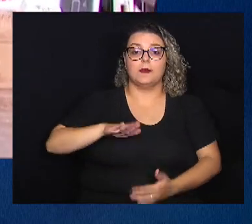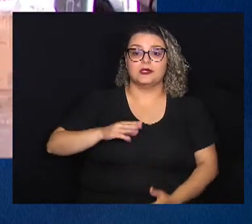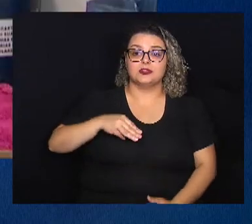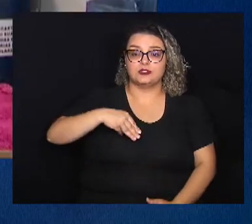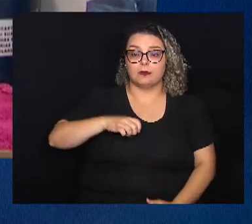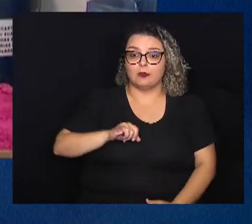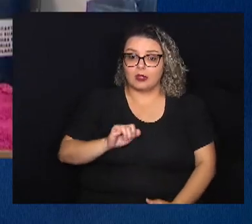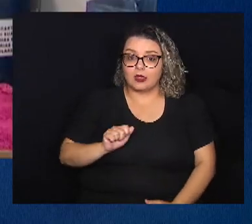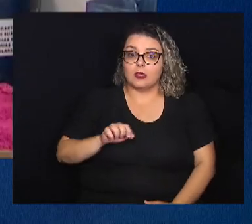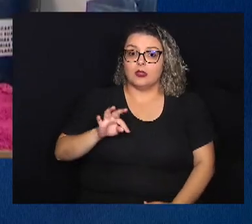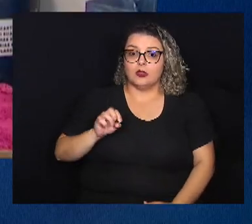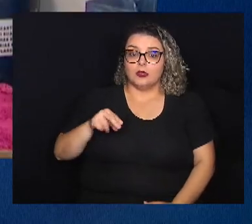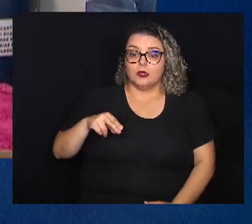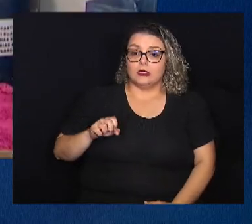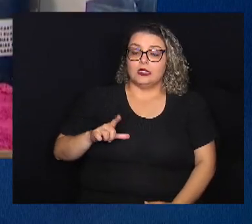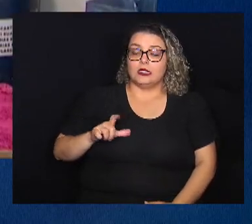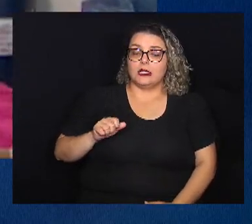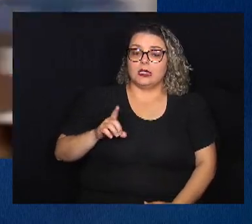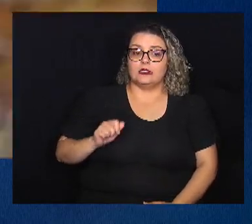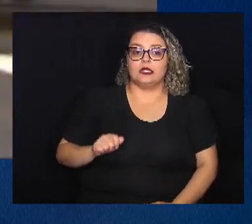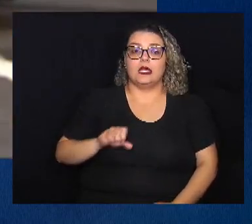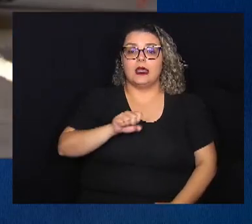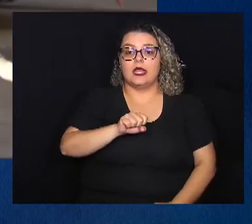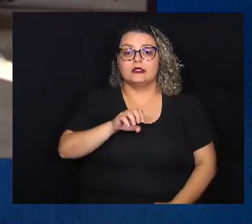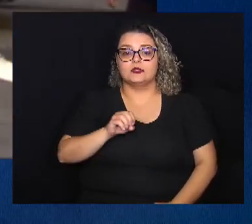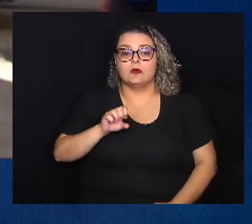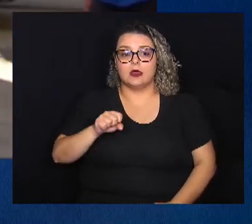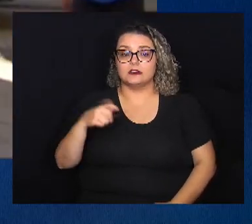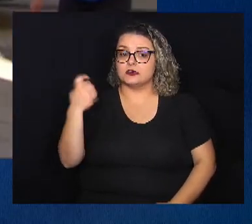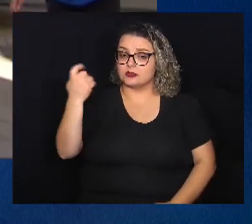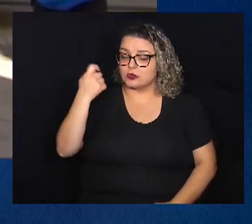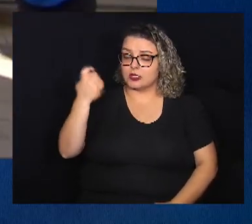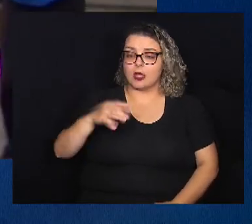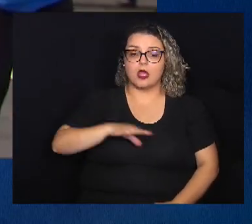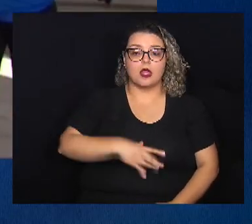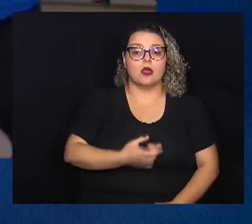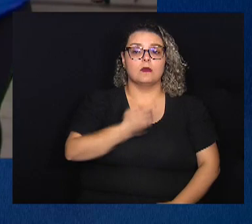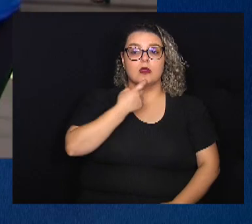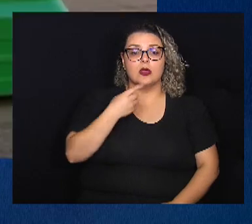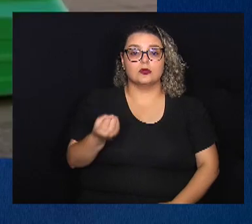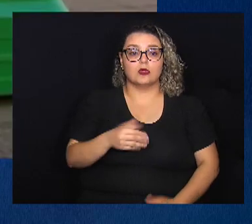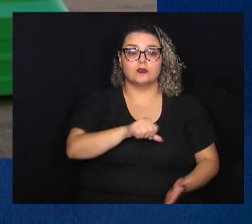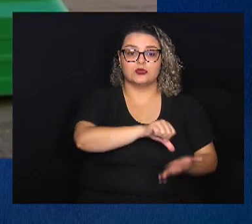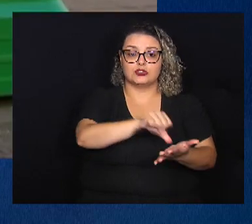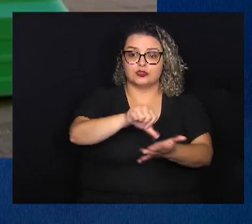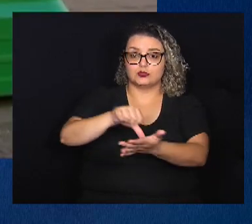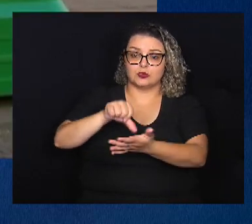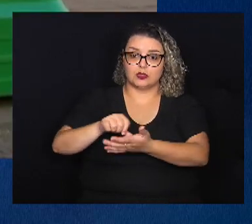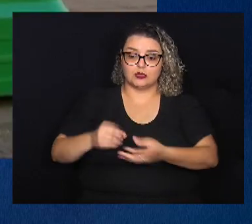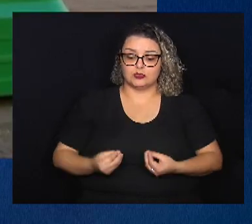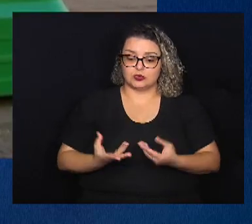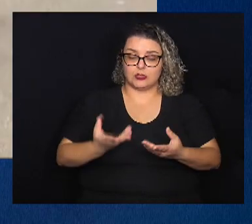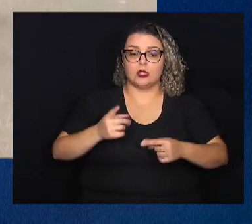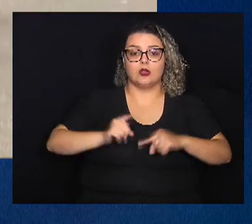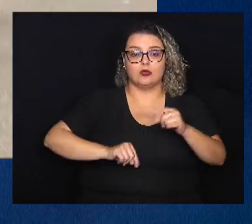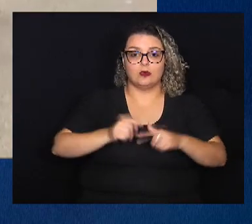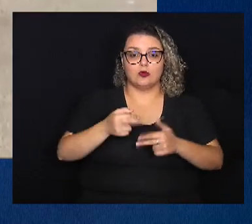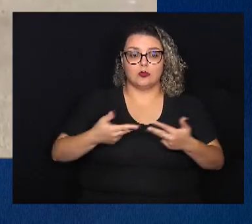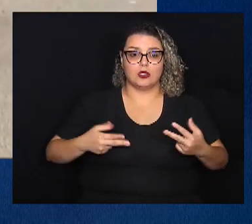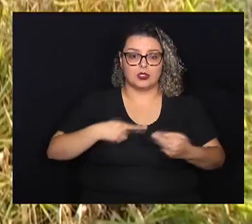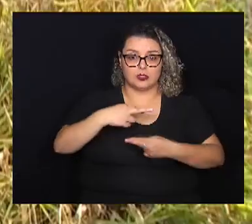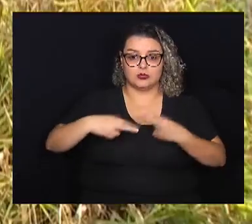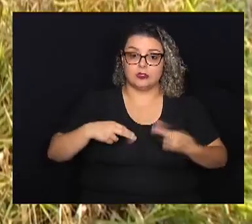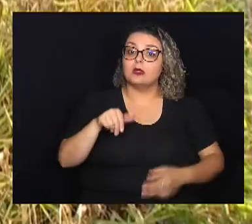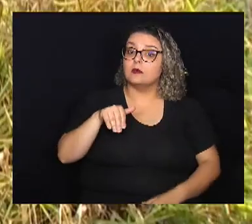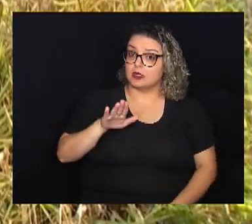para a campanha SOS Rio Grande do Sul. Campinas tem novos pontos para entrega de material reciclável. E